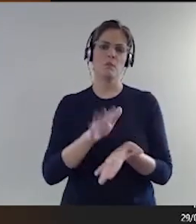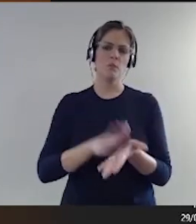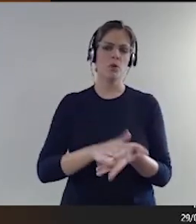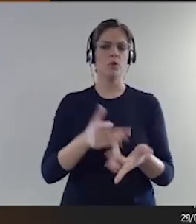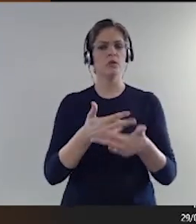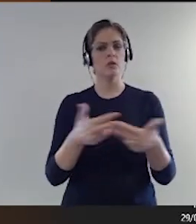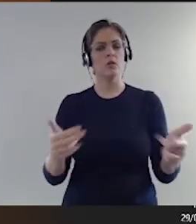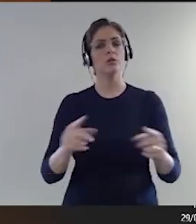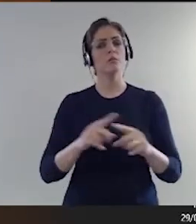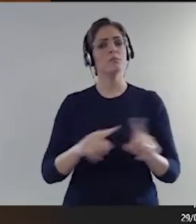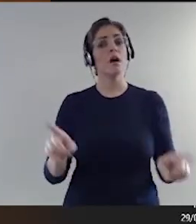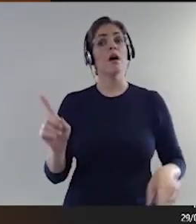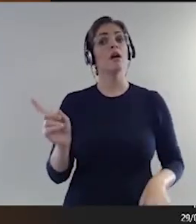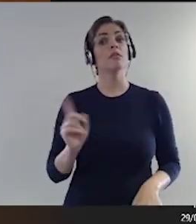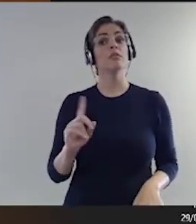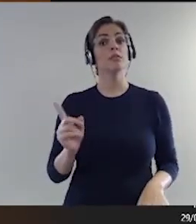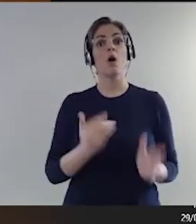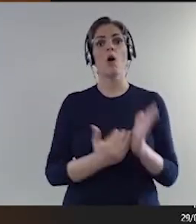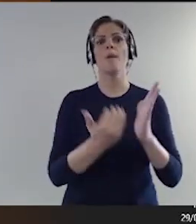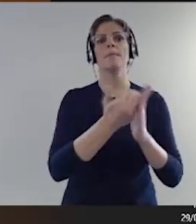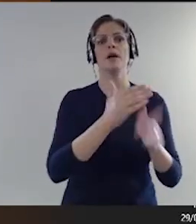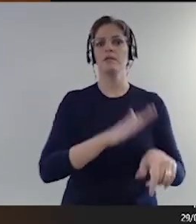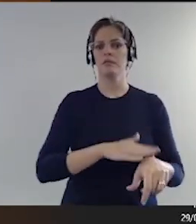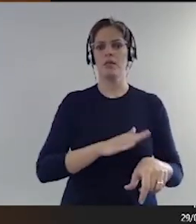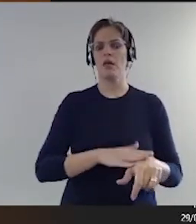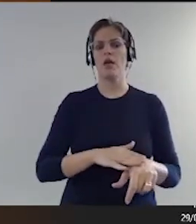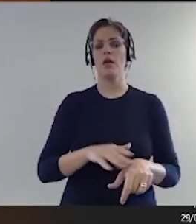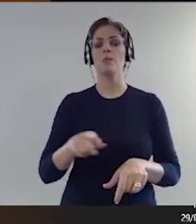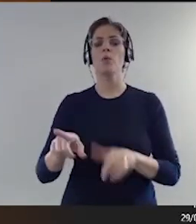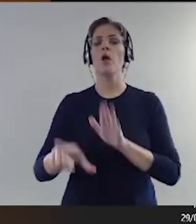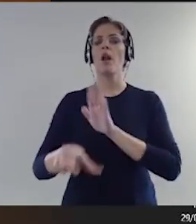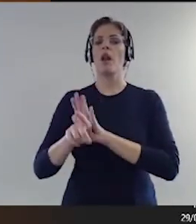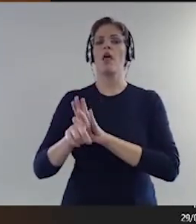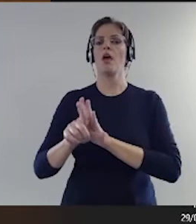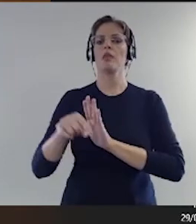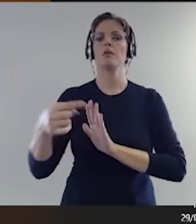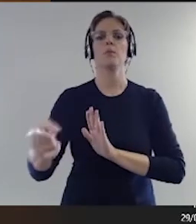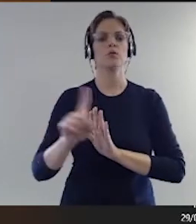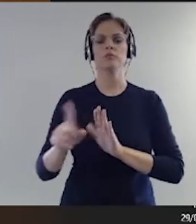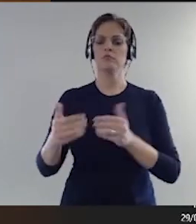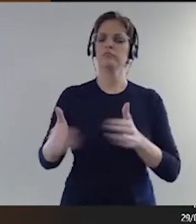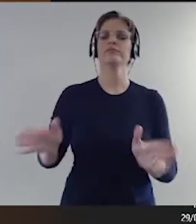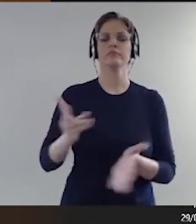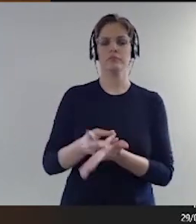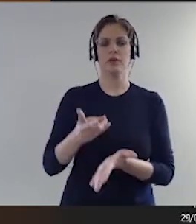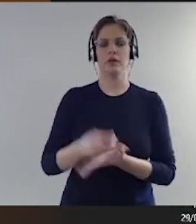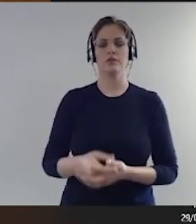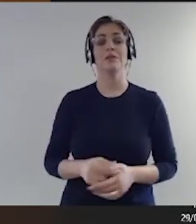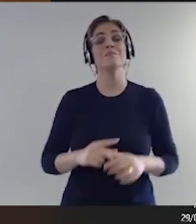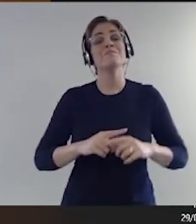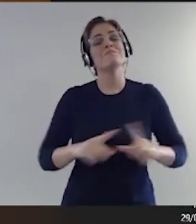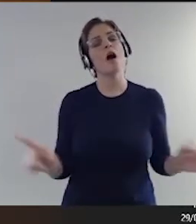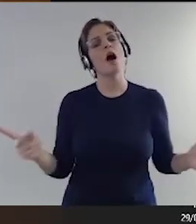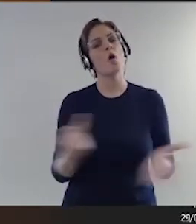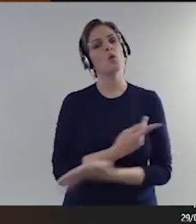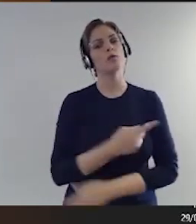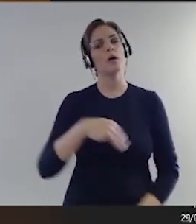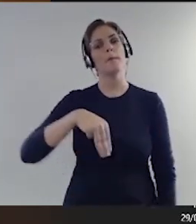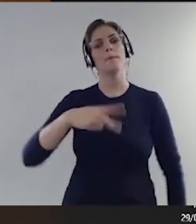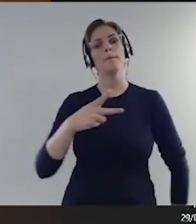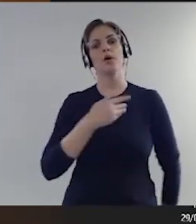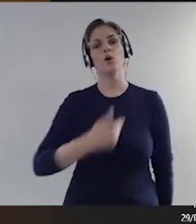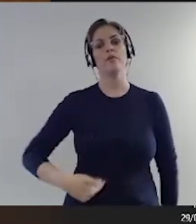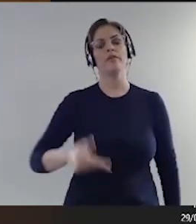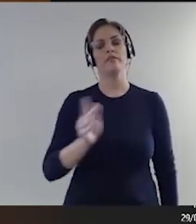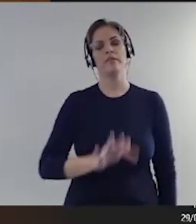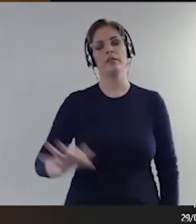não ao ingresso da Lei Geral de Proteção de Dados. Ocorre que houve uma medida provisória do governo federal, essa